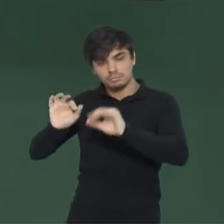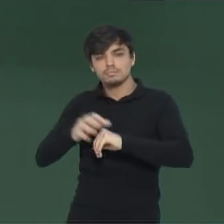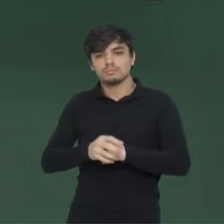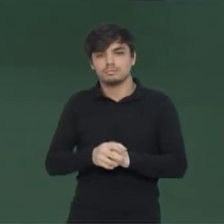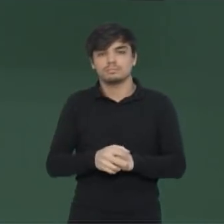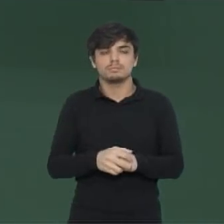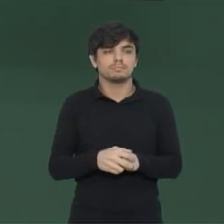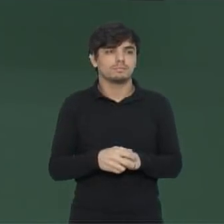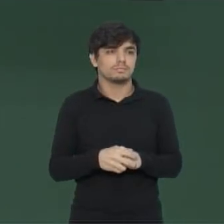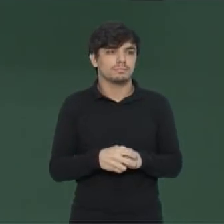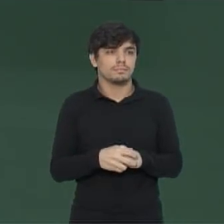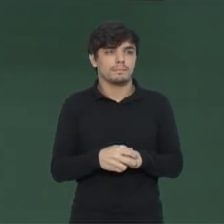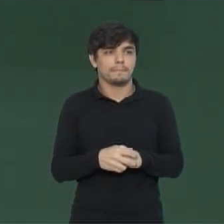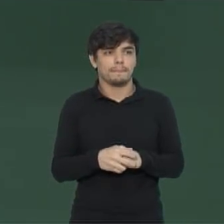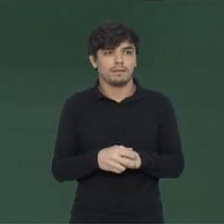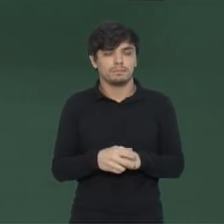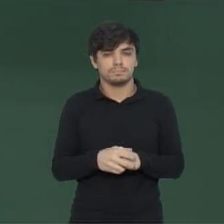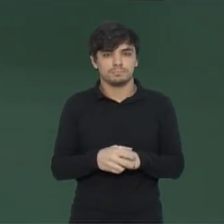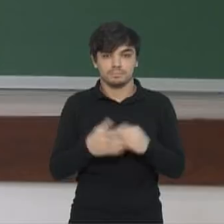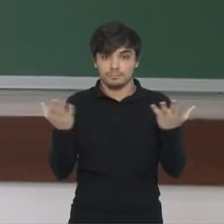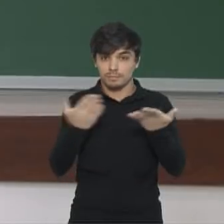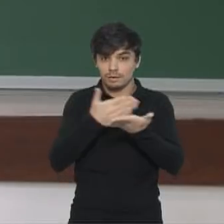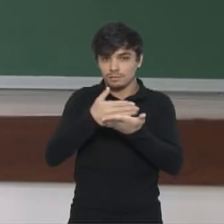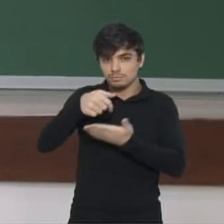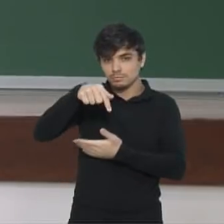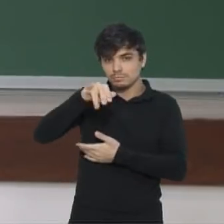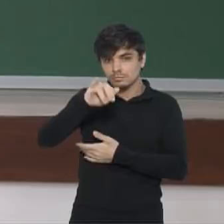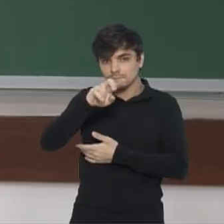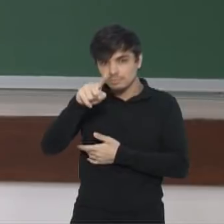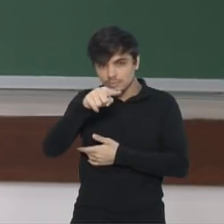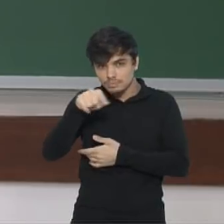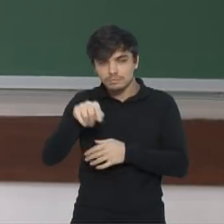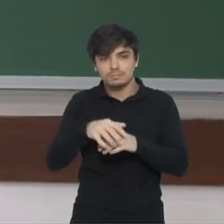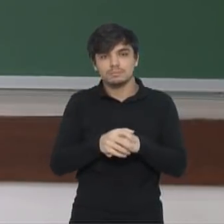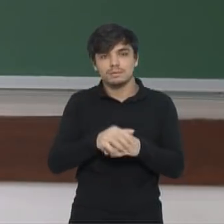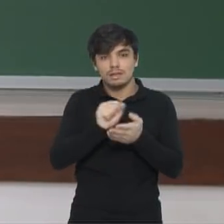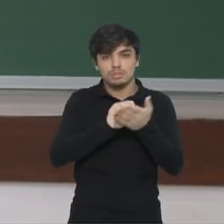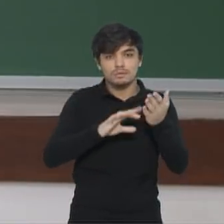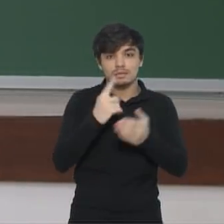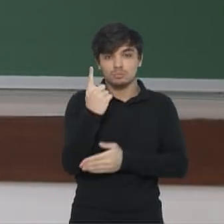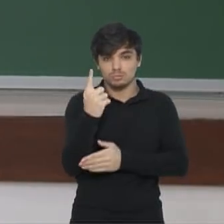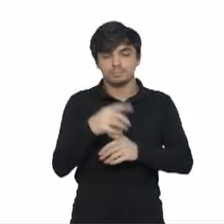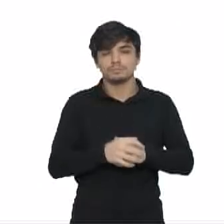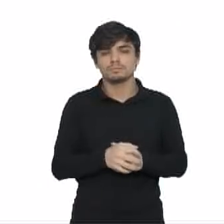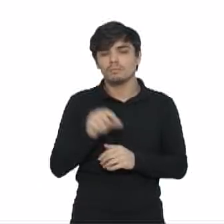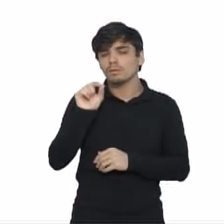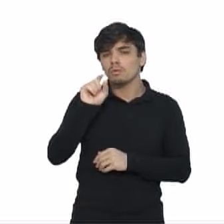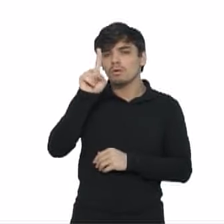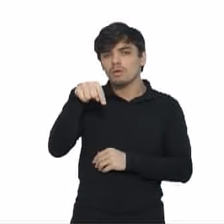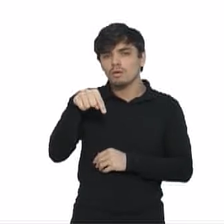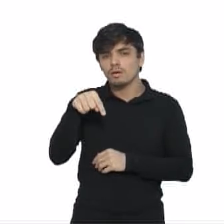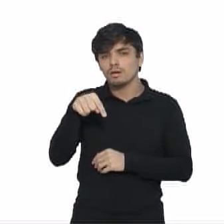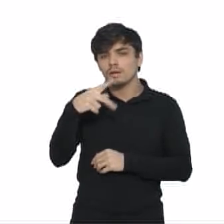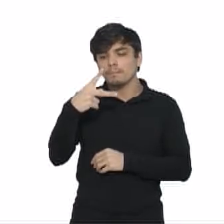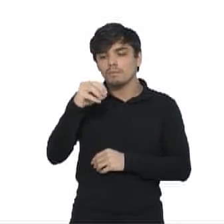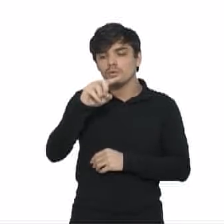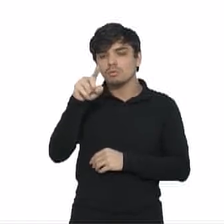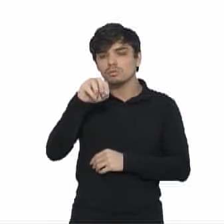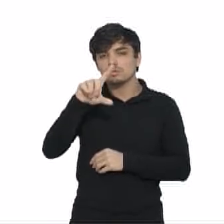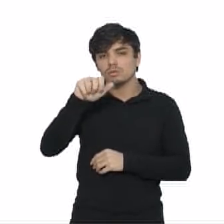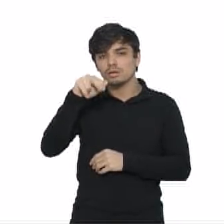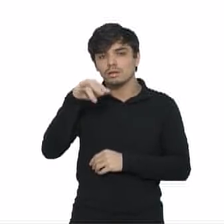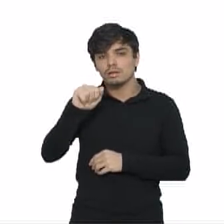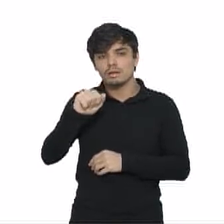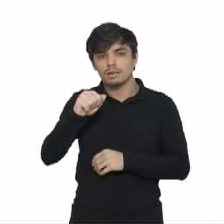monumentalidade dessas obras. Vamos então para uma atividade número 1 aqui. O que era a pozzolana?